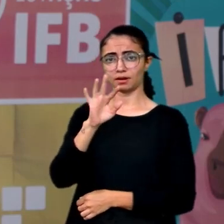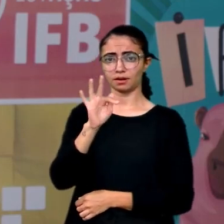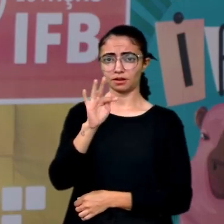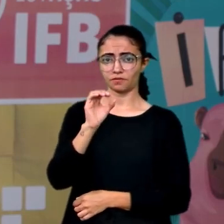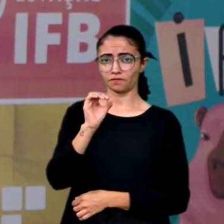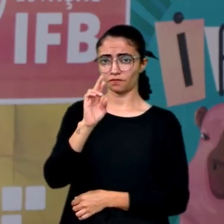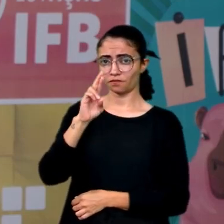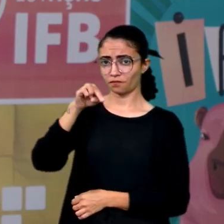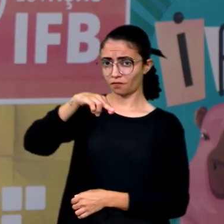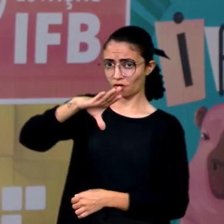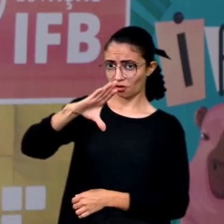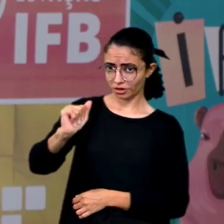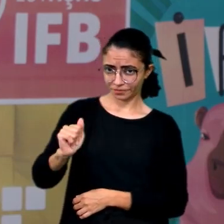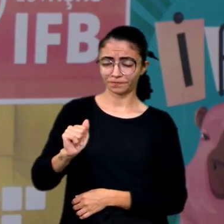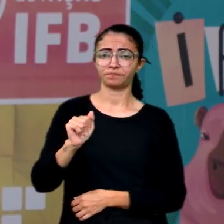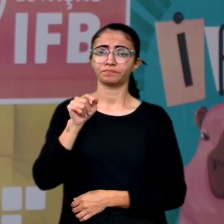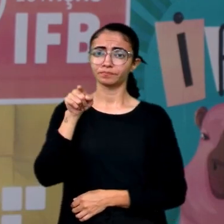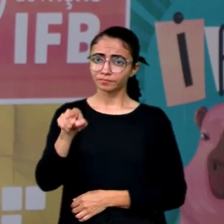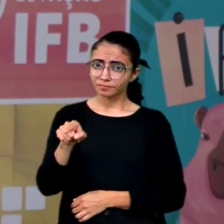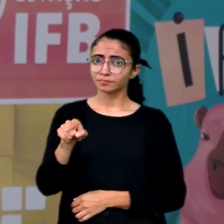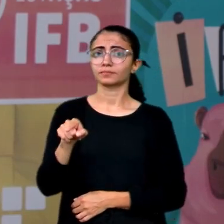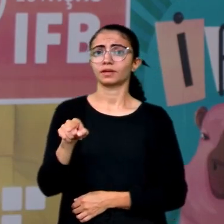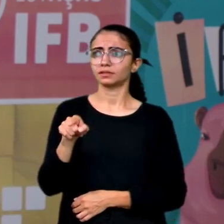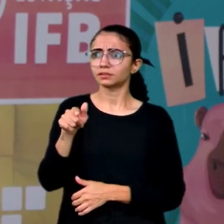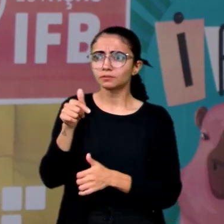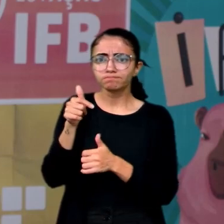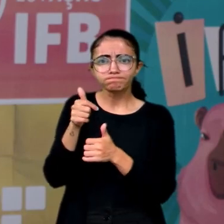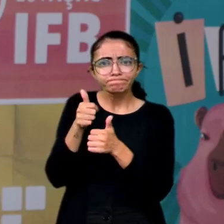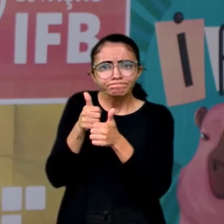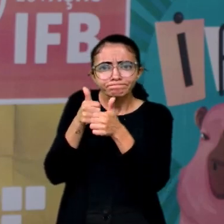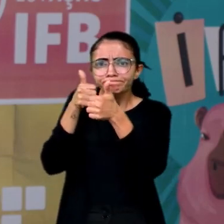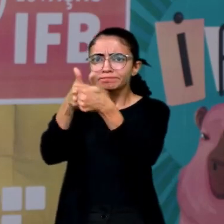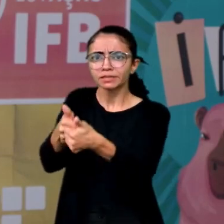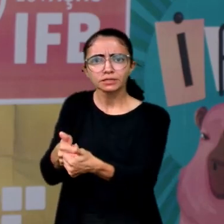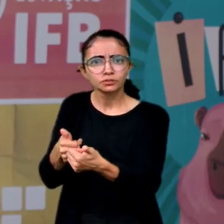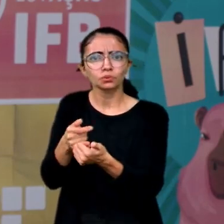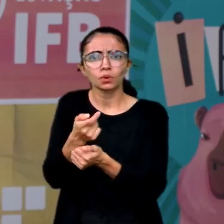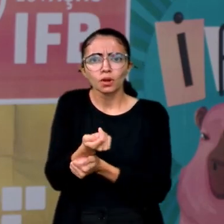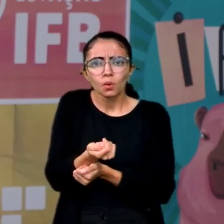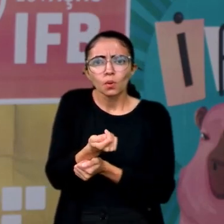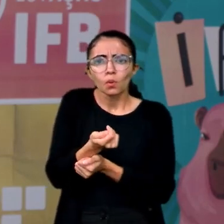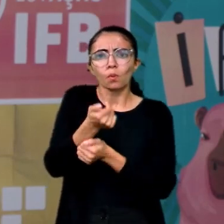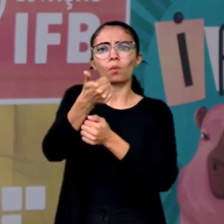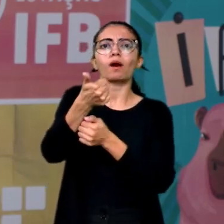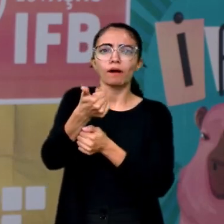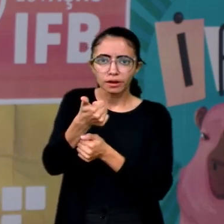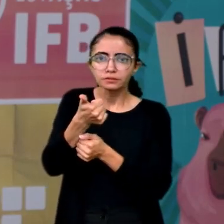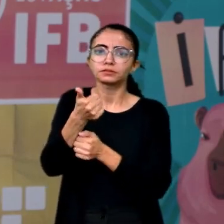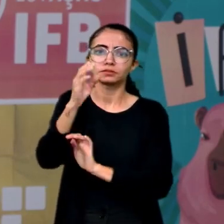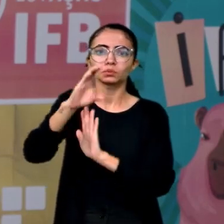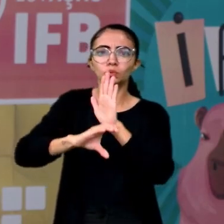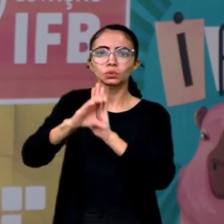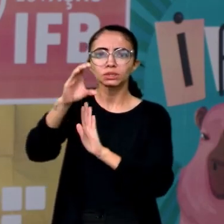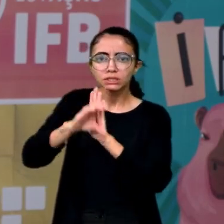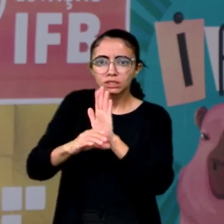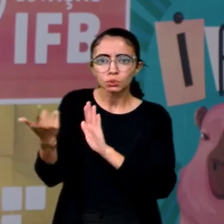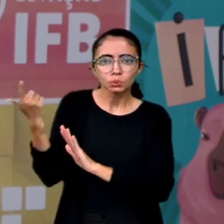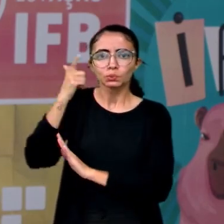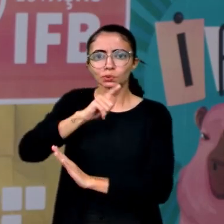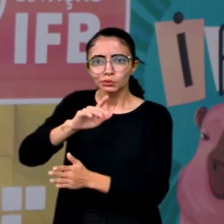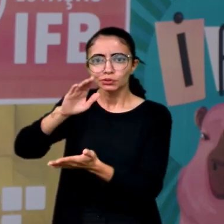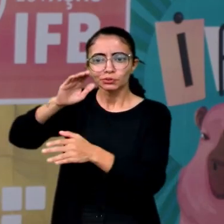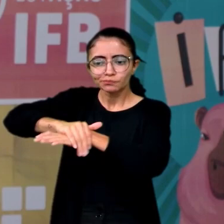É uma cidade inteira. Então, nós temos exemplos brasileiros também. Florianópolis está bem perto da meta de 90%, já